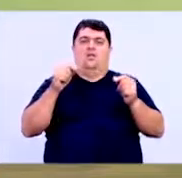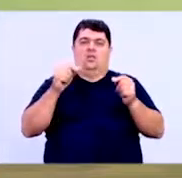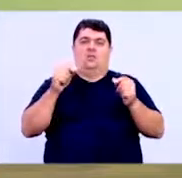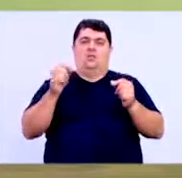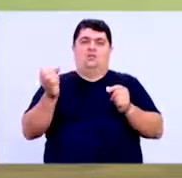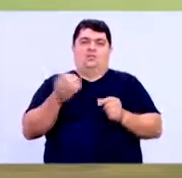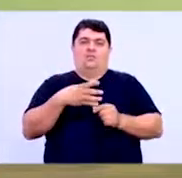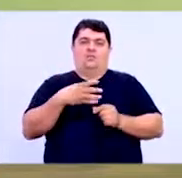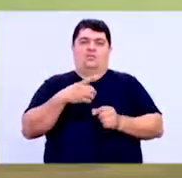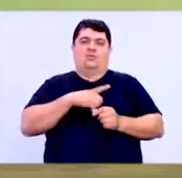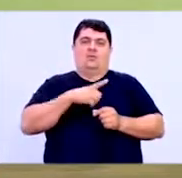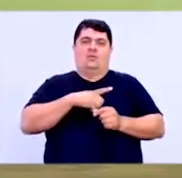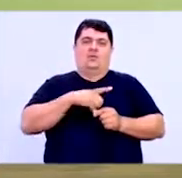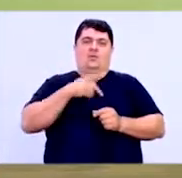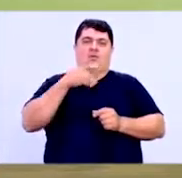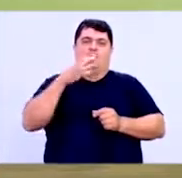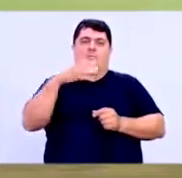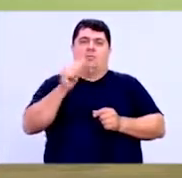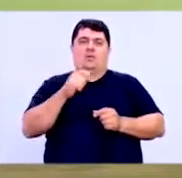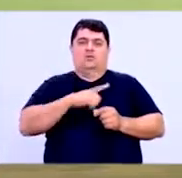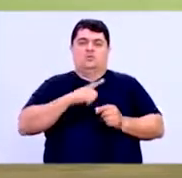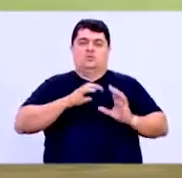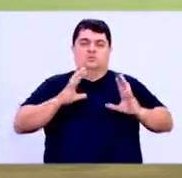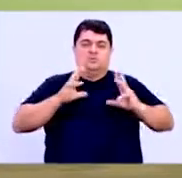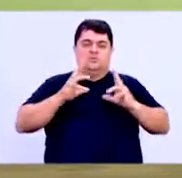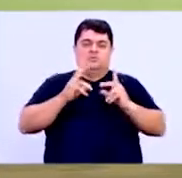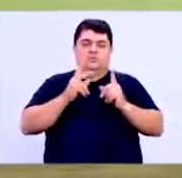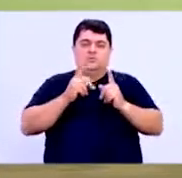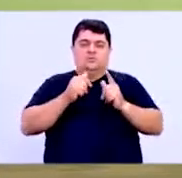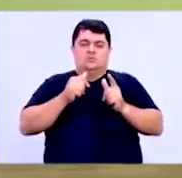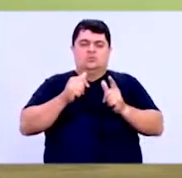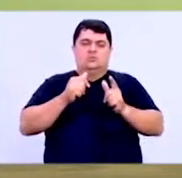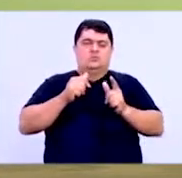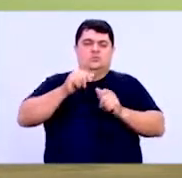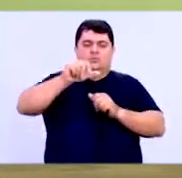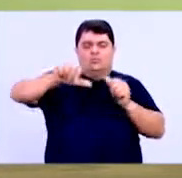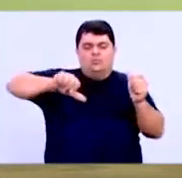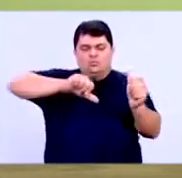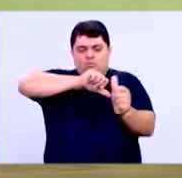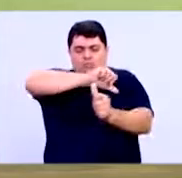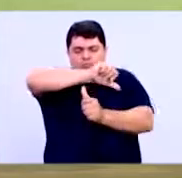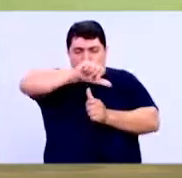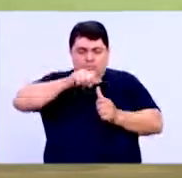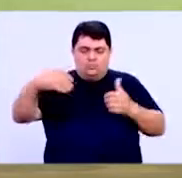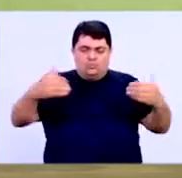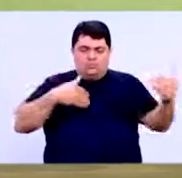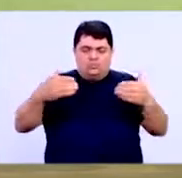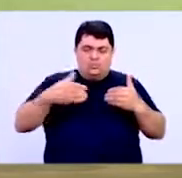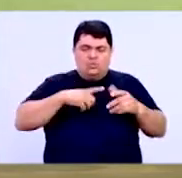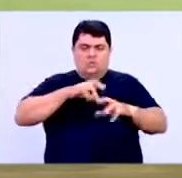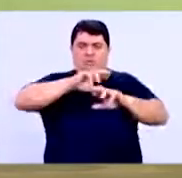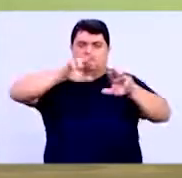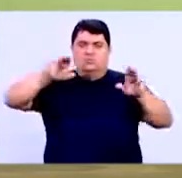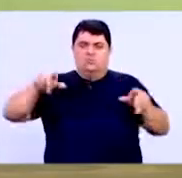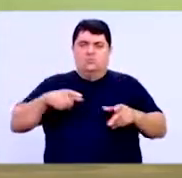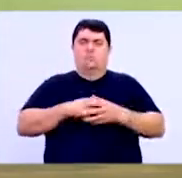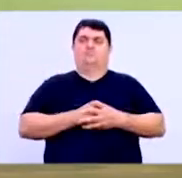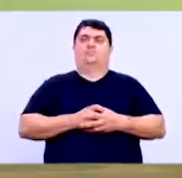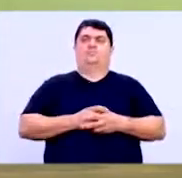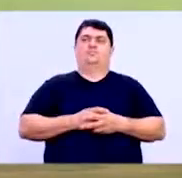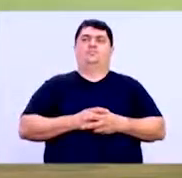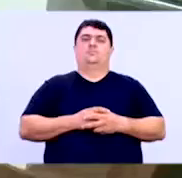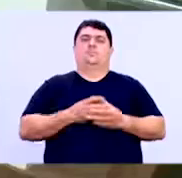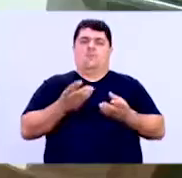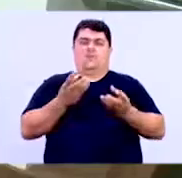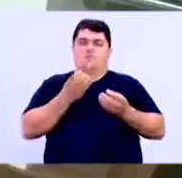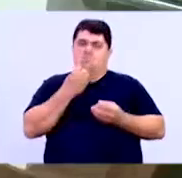ela fala que é uma peça orçamentária que consolida todas as movimentações de caixa relacionadas aos diversos tipos de receita e de despesa.